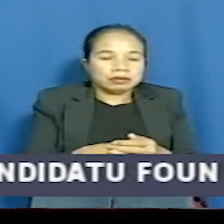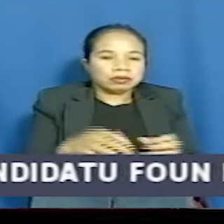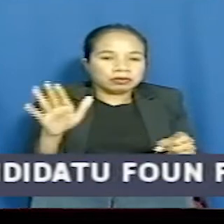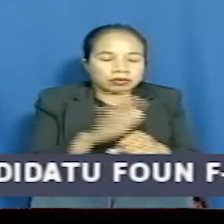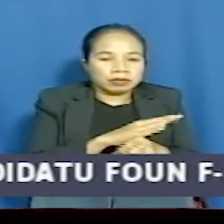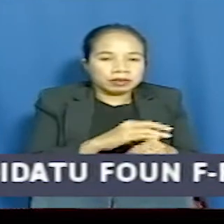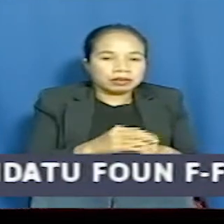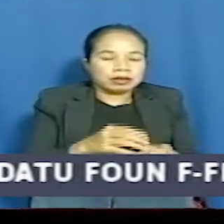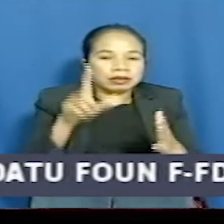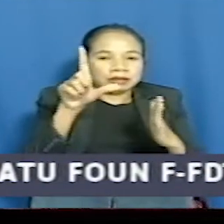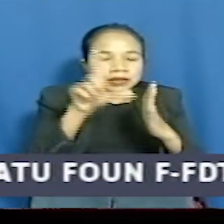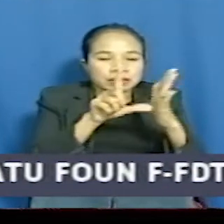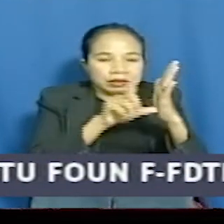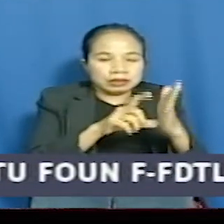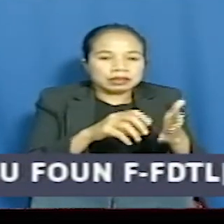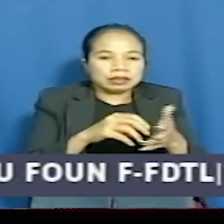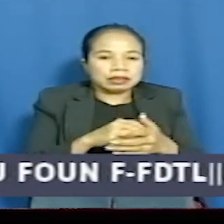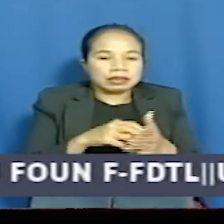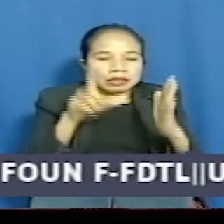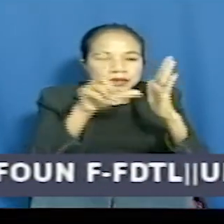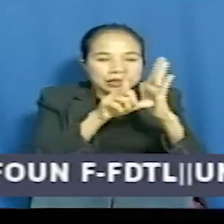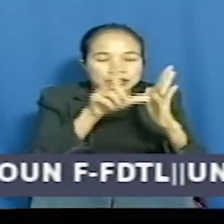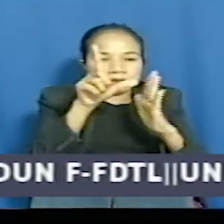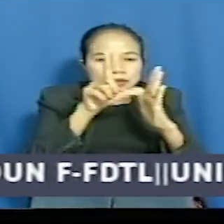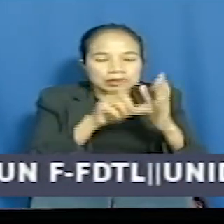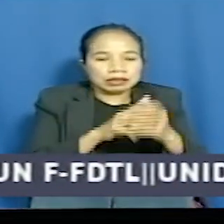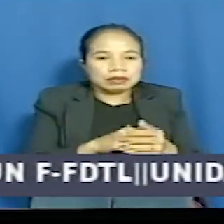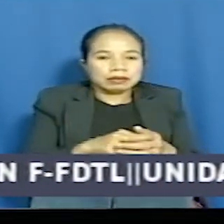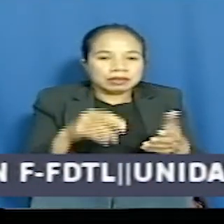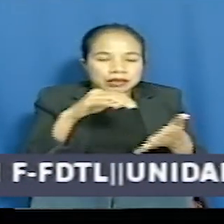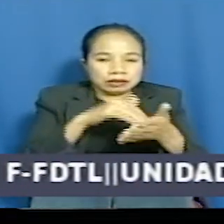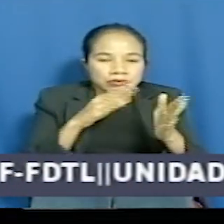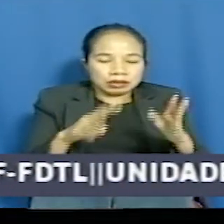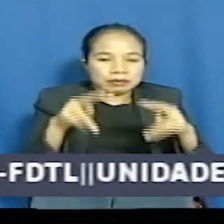Completa a lista estudante nebe precisa. Zé Roso Agostino Neno ba Ertateli.